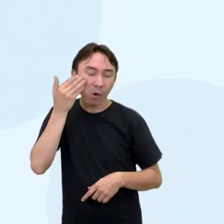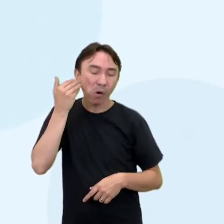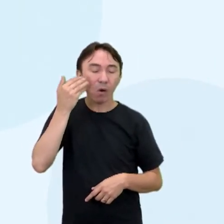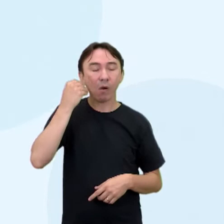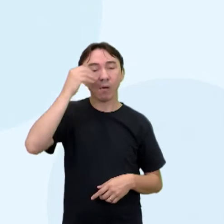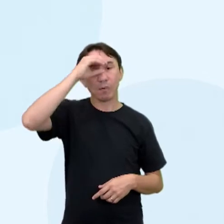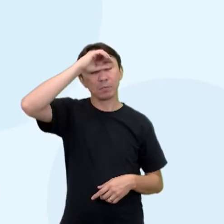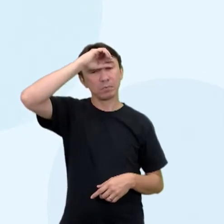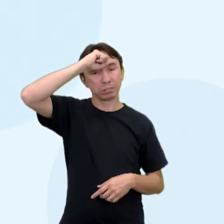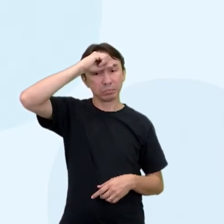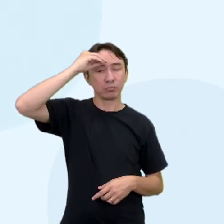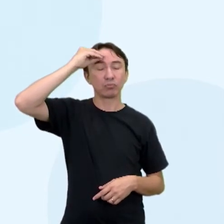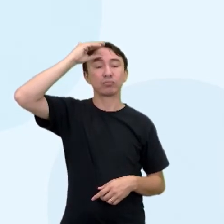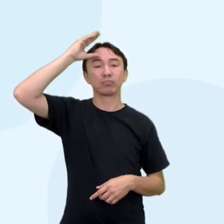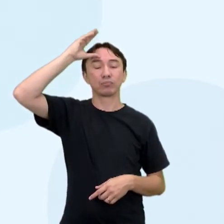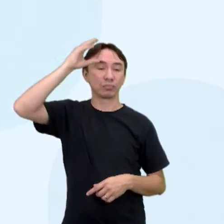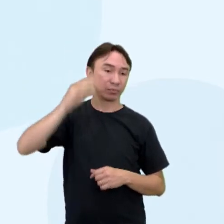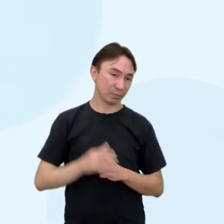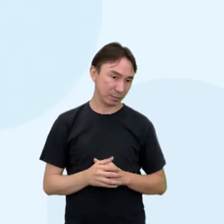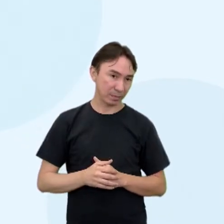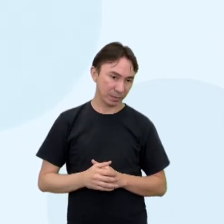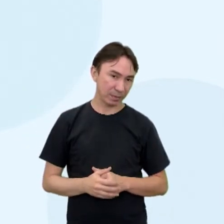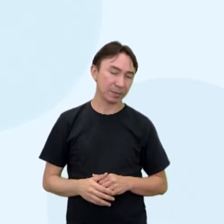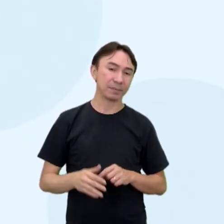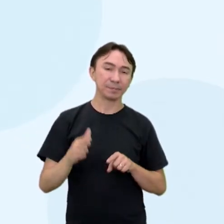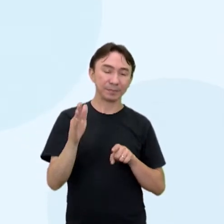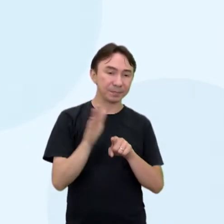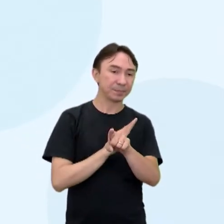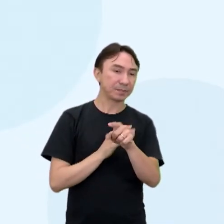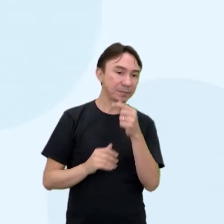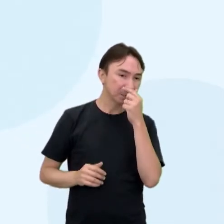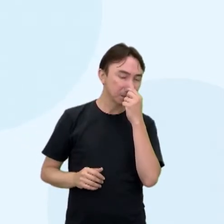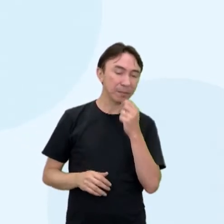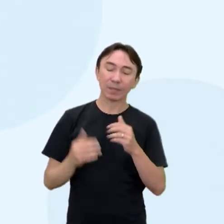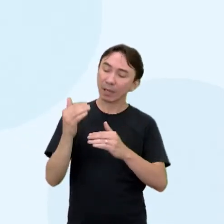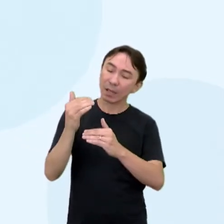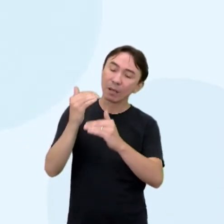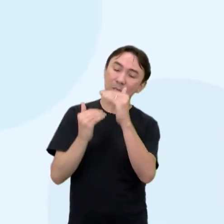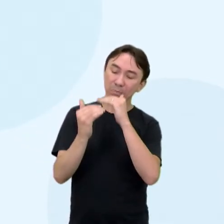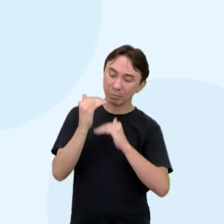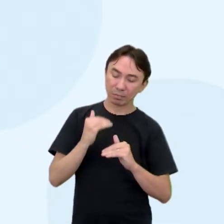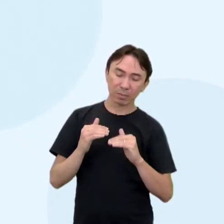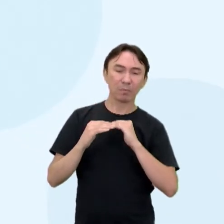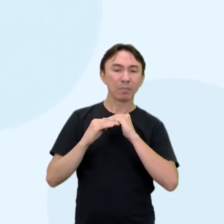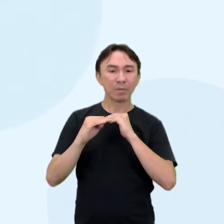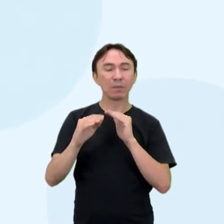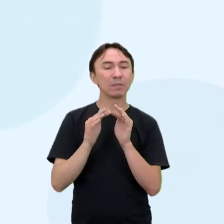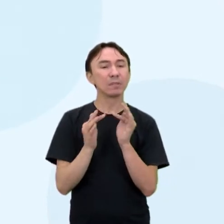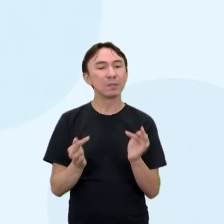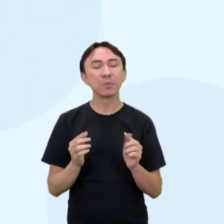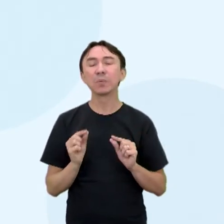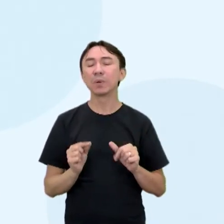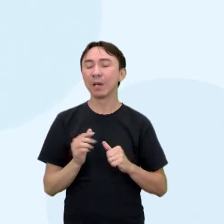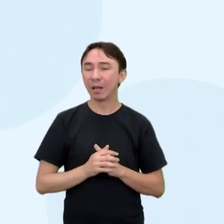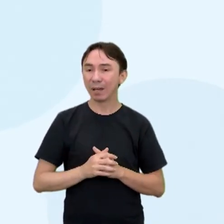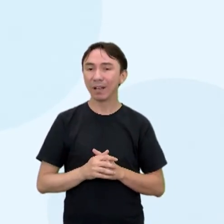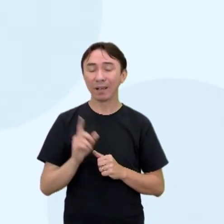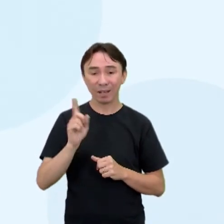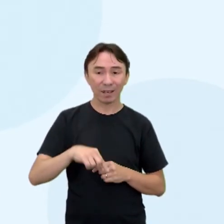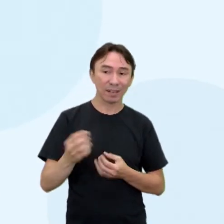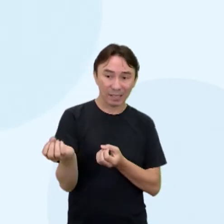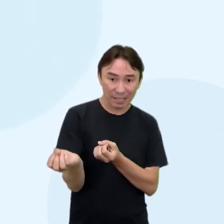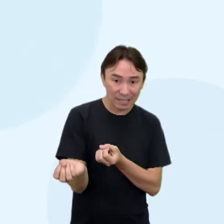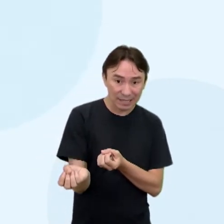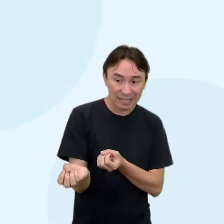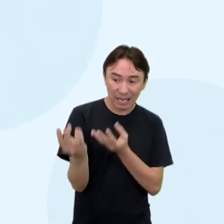Bom, o que é a regressão linear simples, tá ok? Na realidade, ela é um método de análise de dados, tá? E aí a gente está